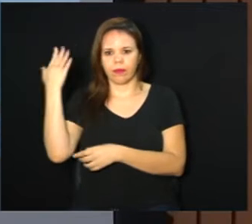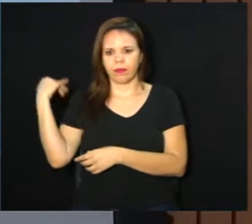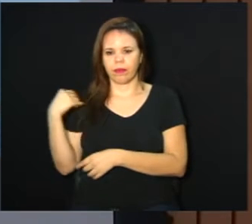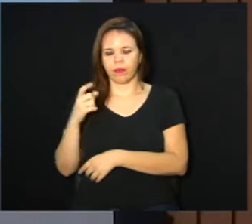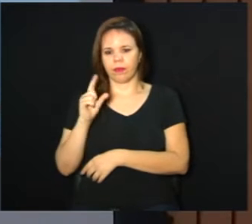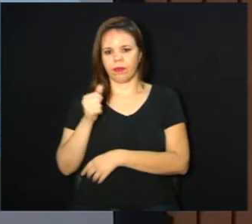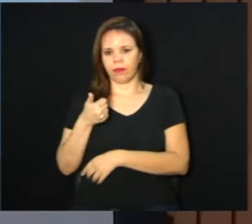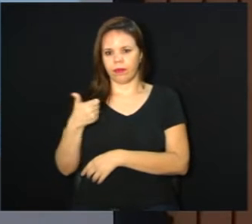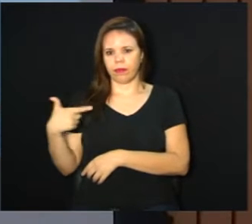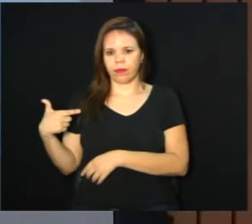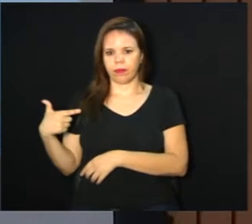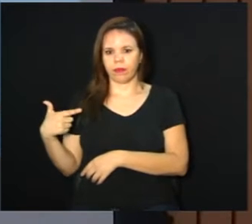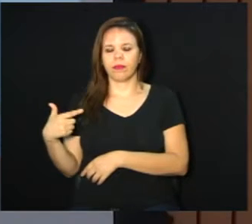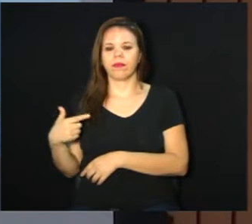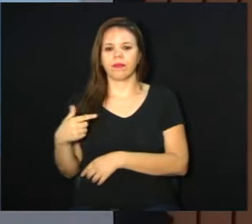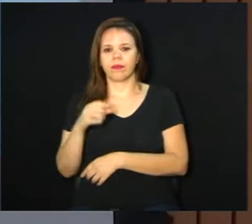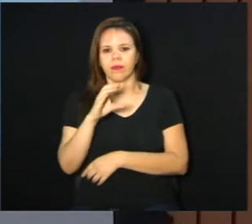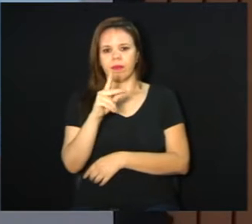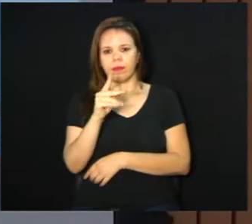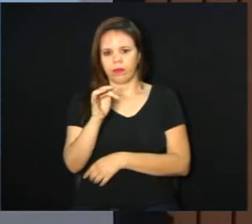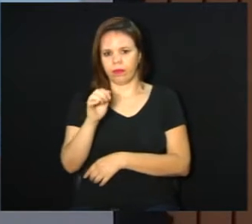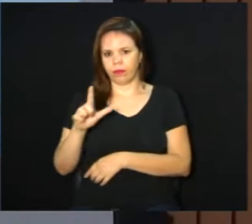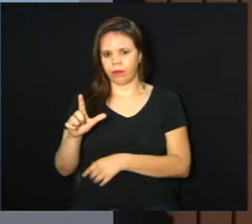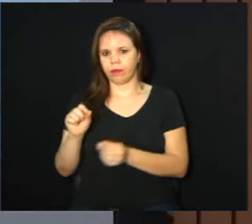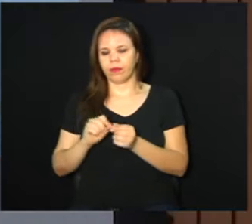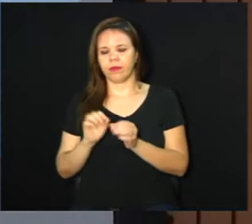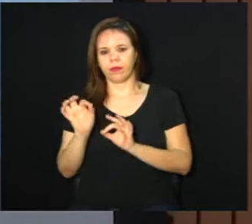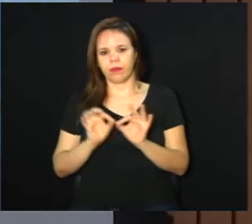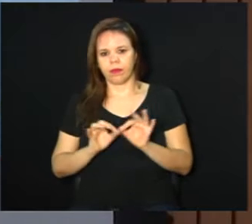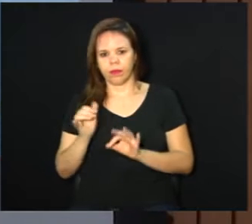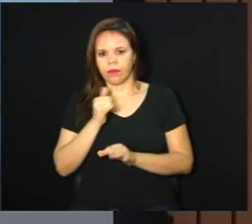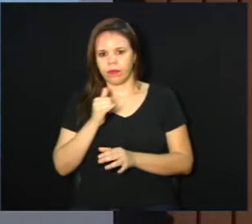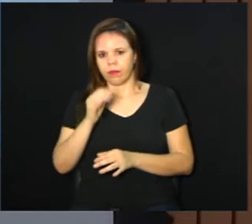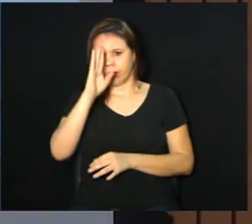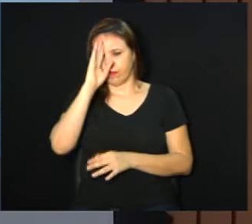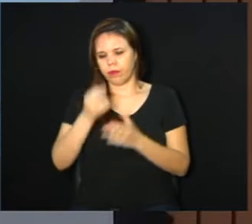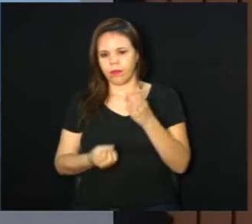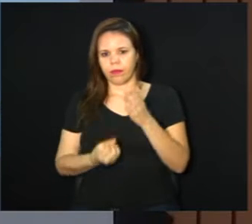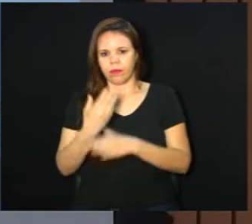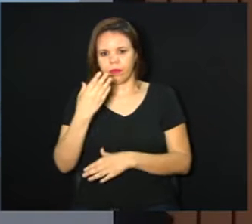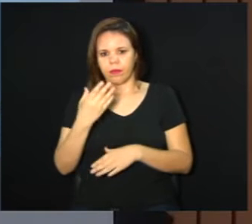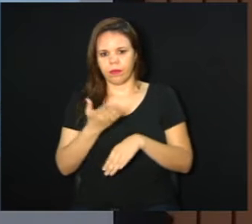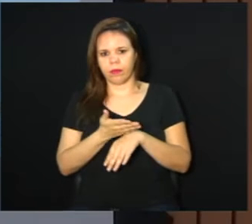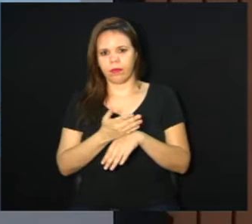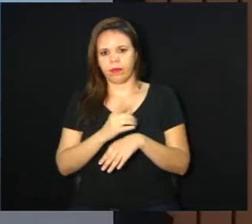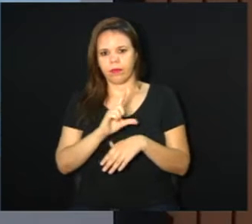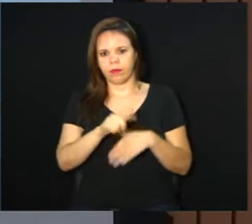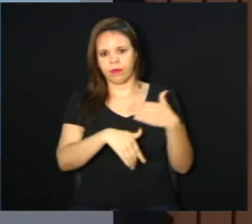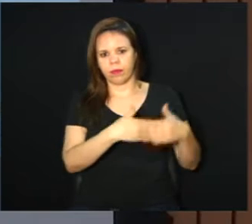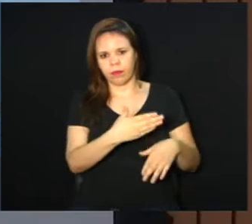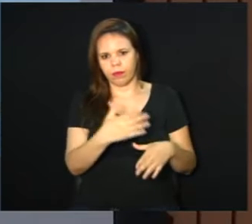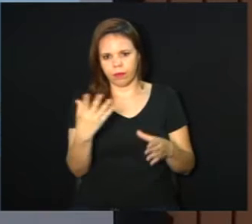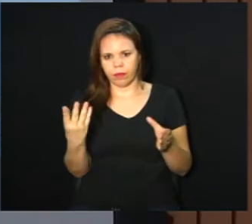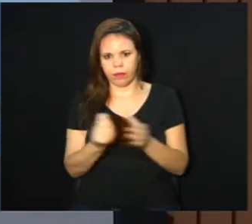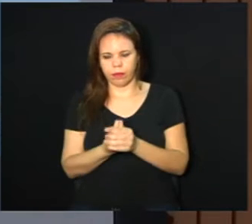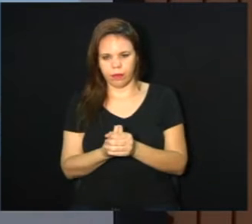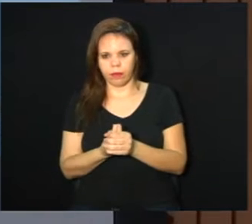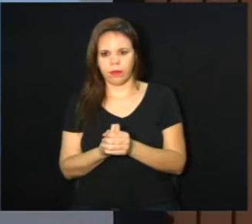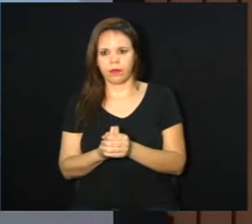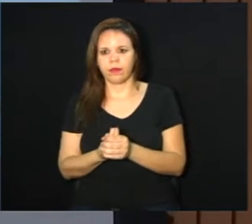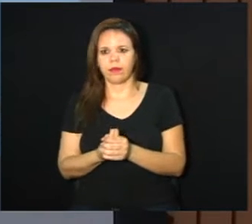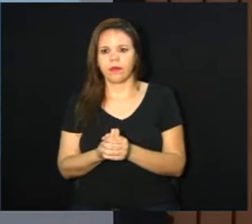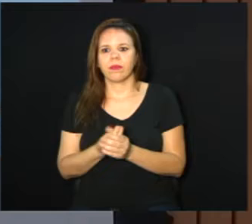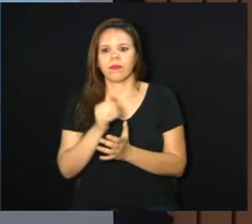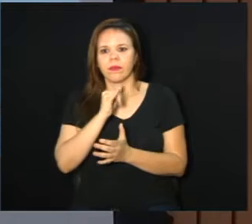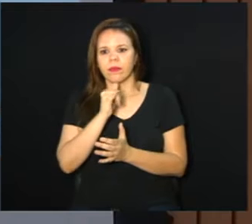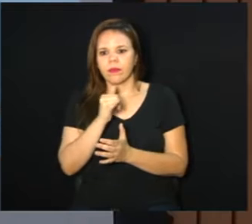2012, e a CPFL fez esse projeto pioneiro. Posteriormente, instalando a parte de geração centralizada,